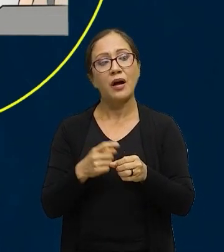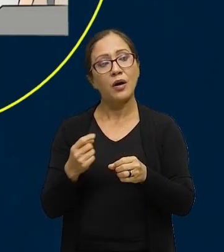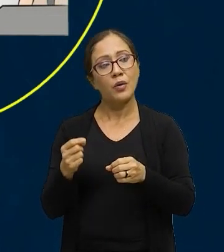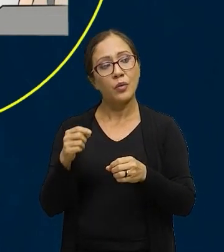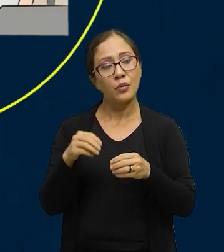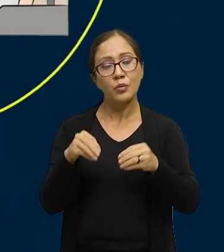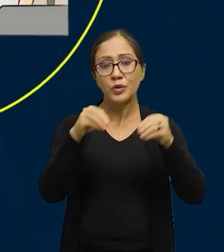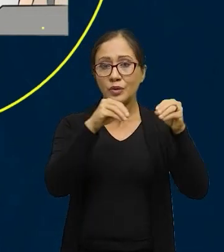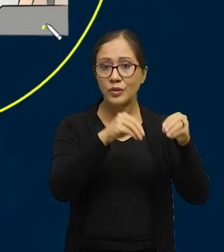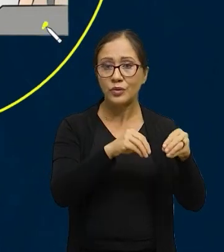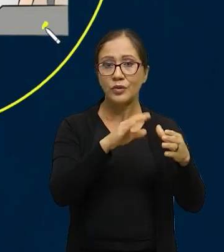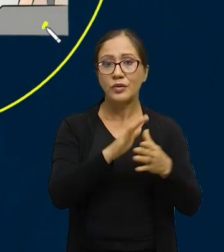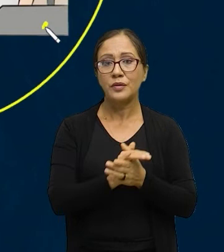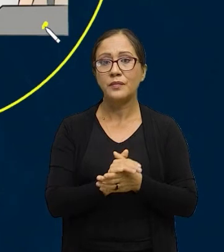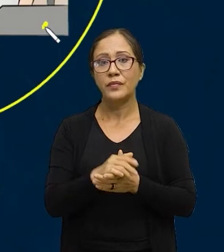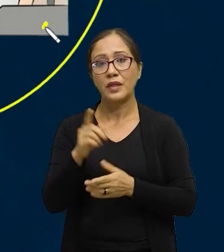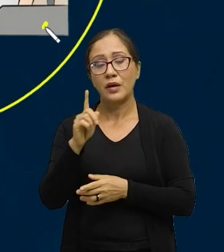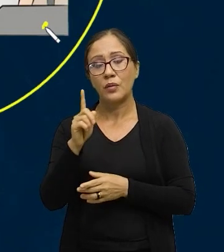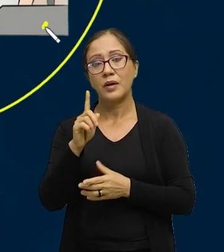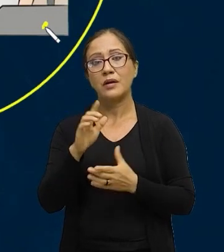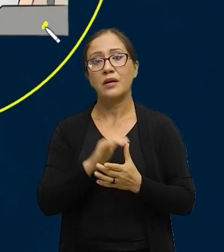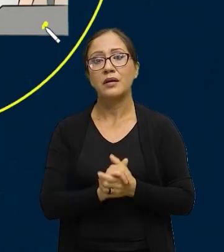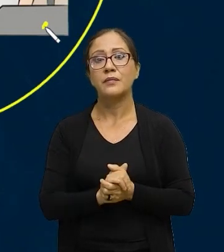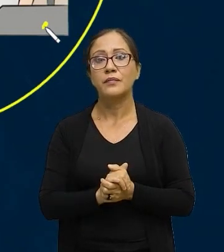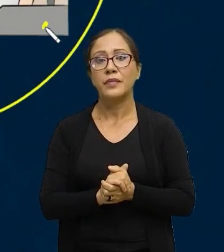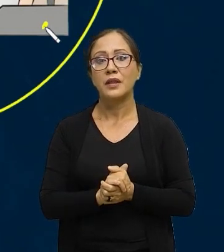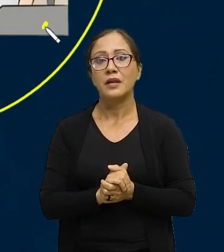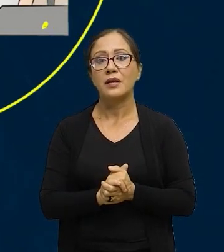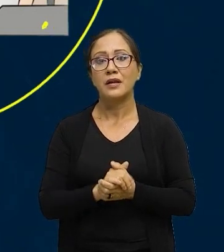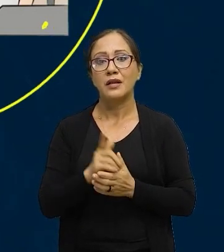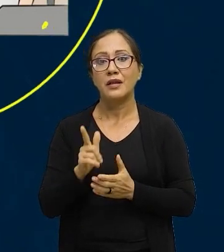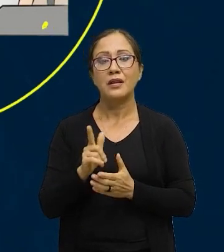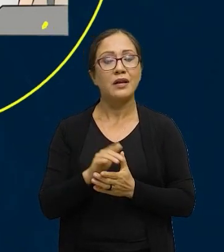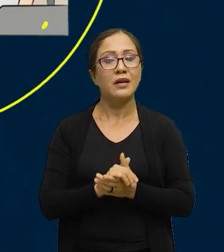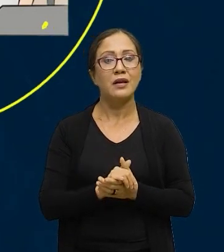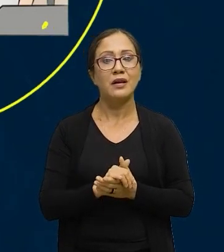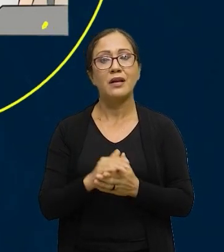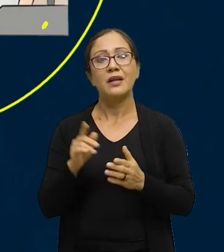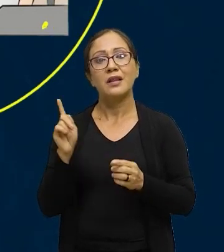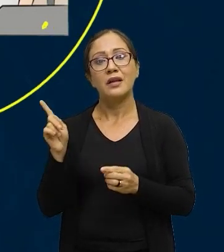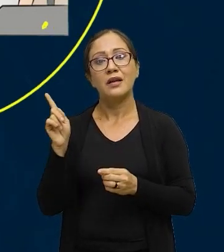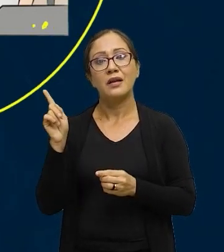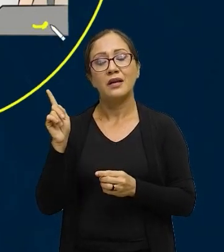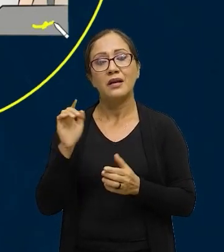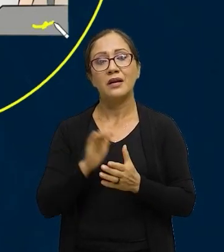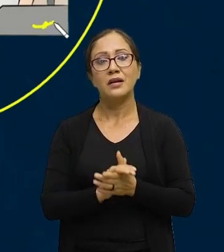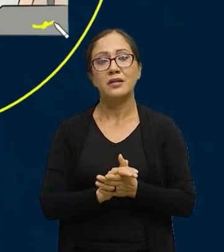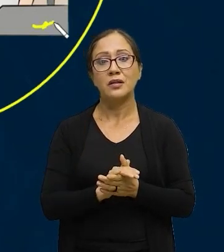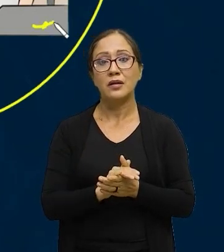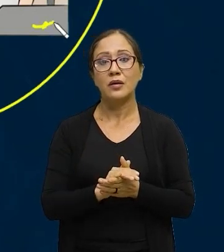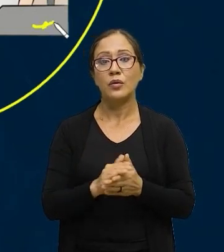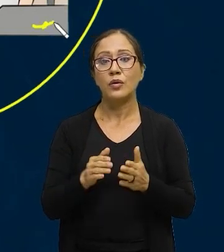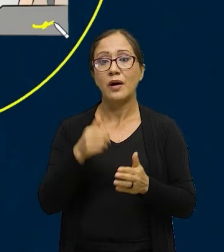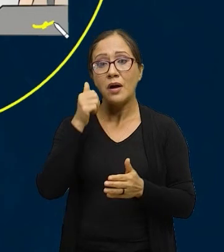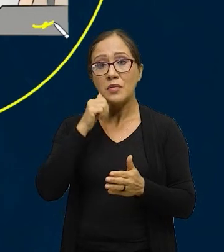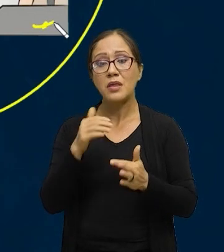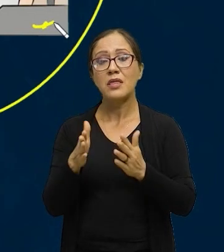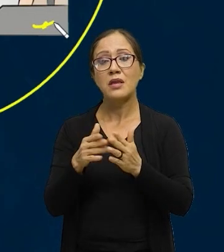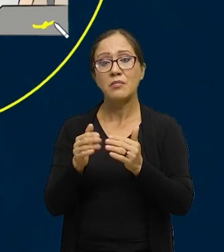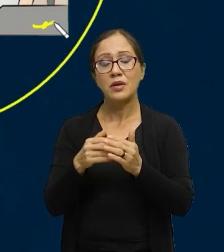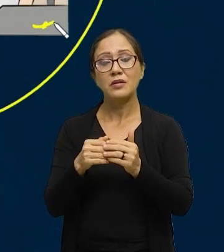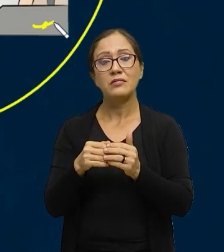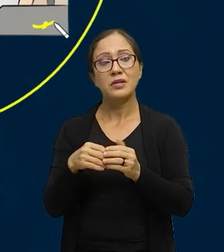lugar. Não aquele. Ele encostando aqui, que ele ia sentar, ela já pediu para que ele saísse